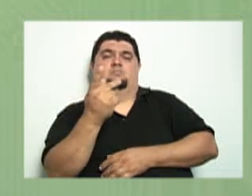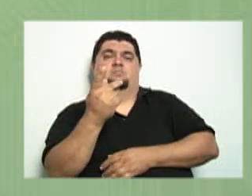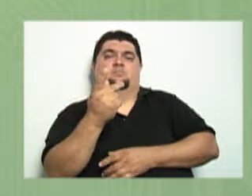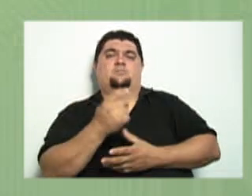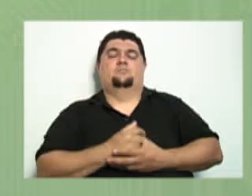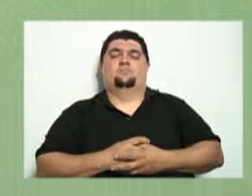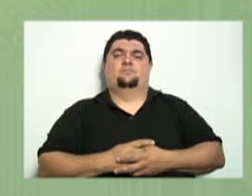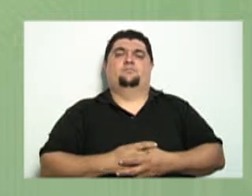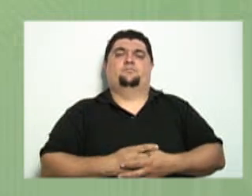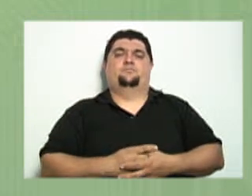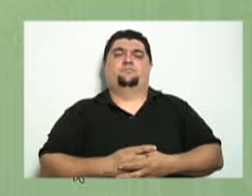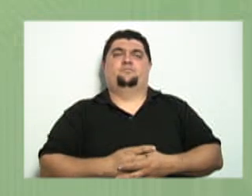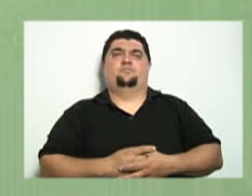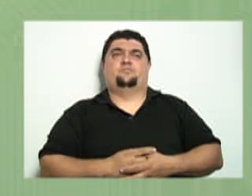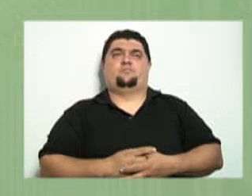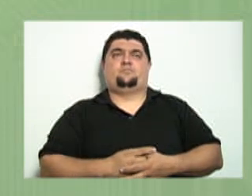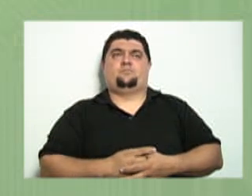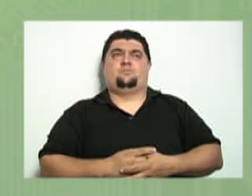IDH.